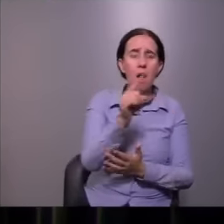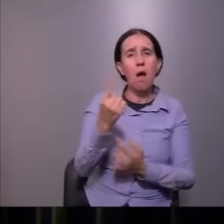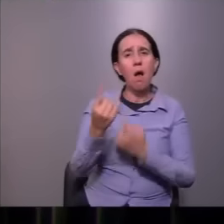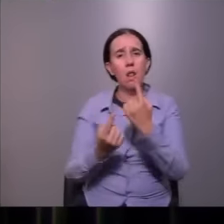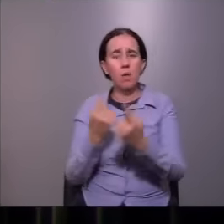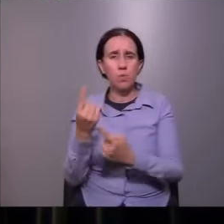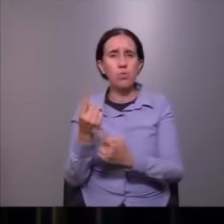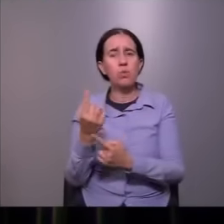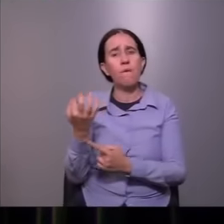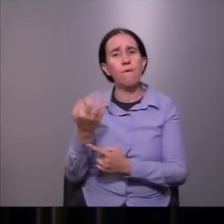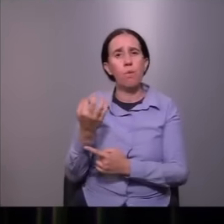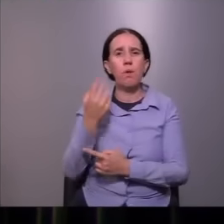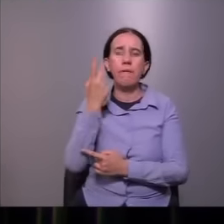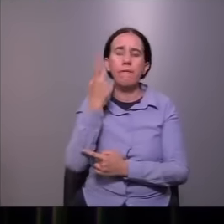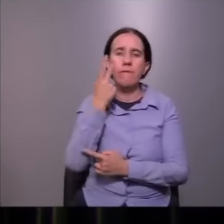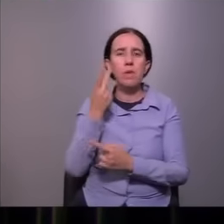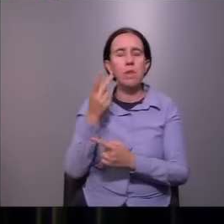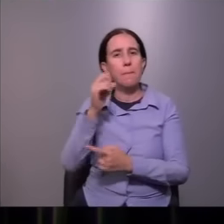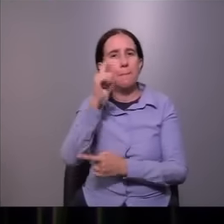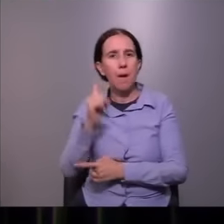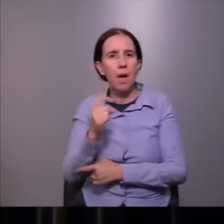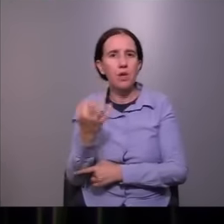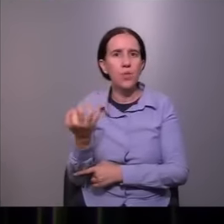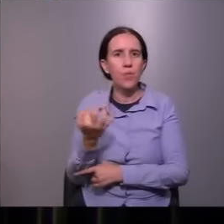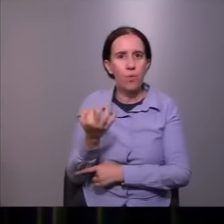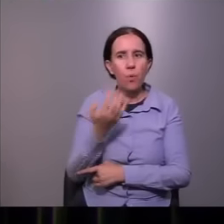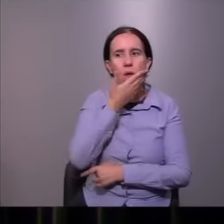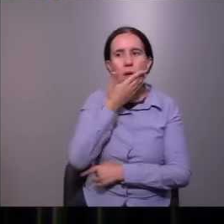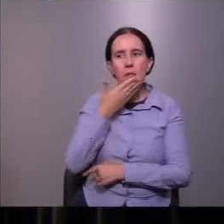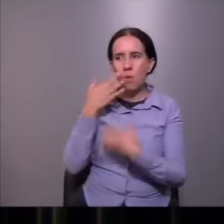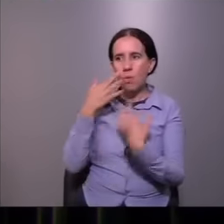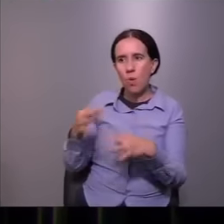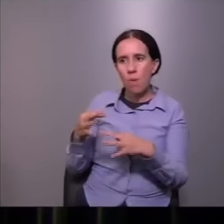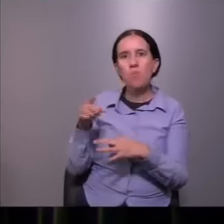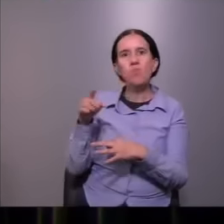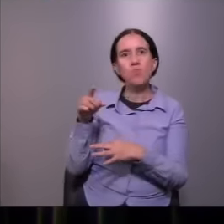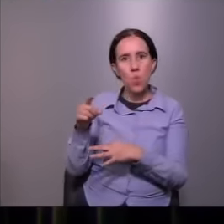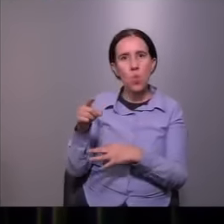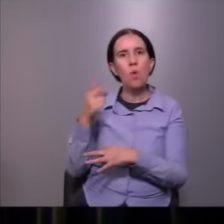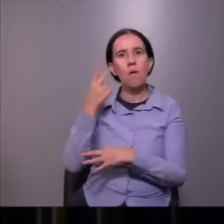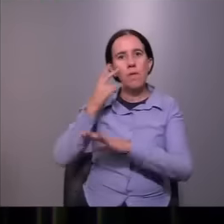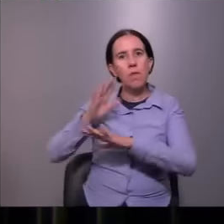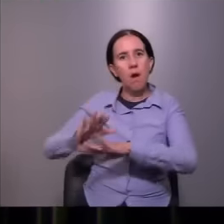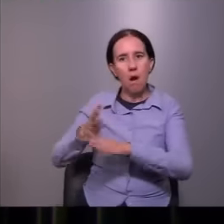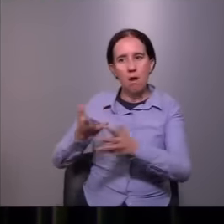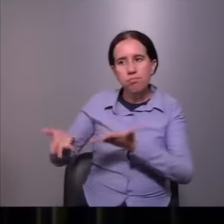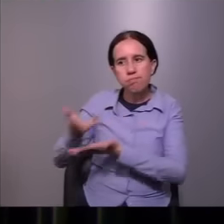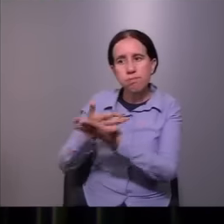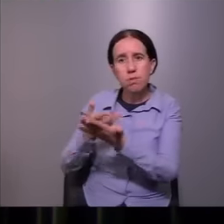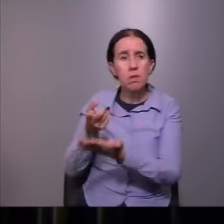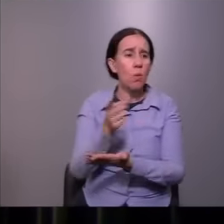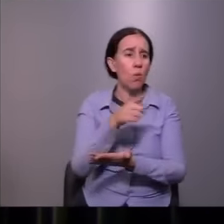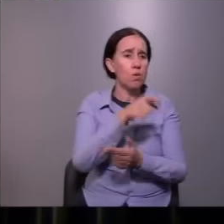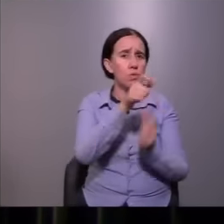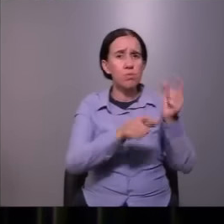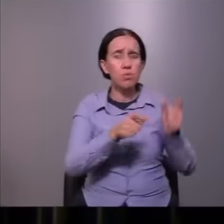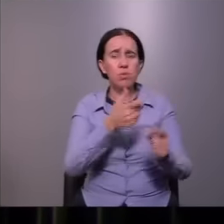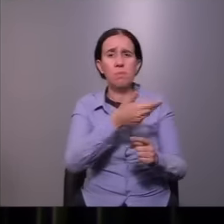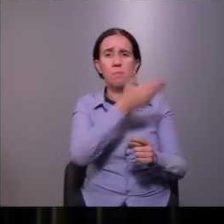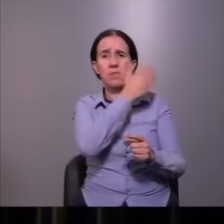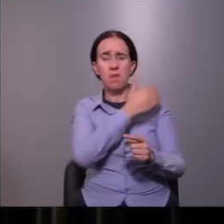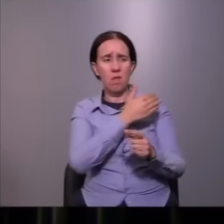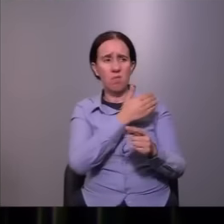homens e mulheres que caminham sobre esta terra, uns porventura beneficiados pelas possibilidades de uma vida pacífica e